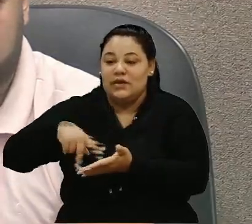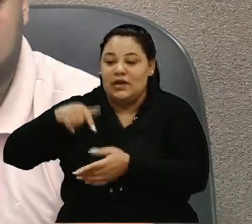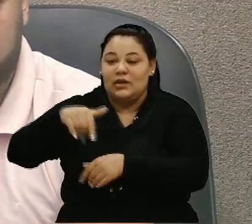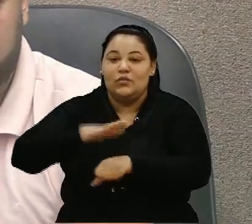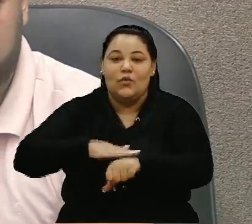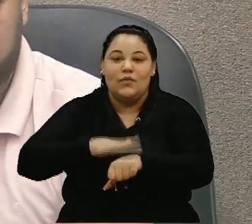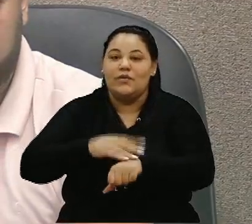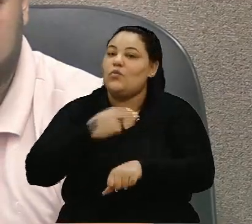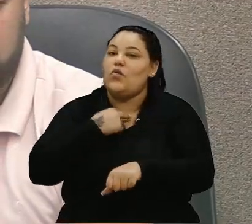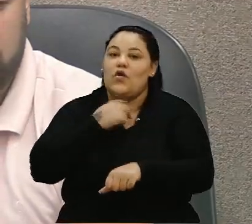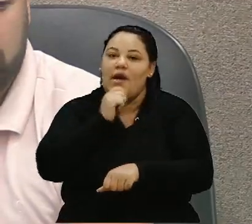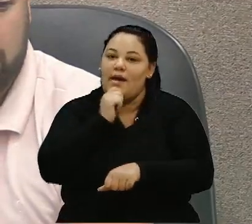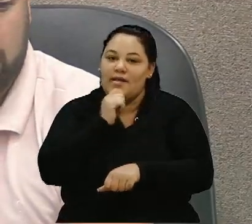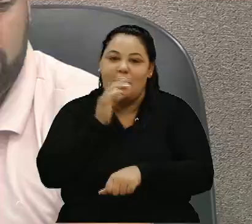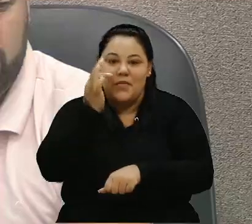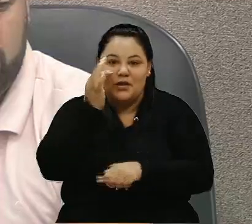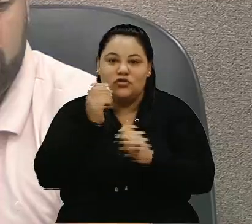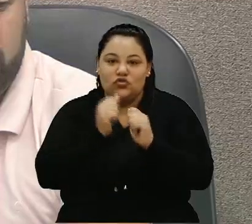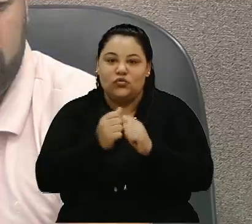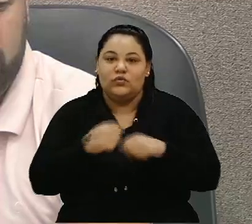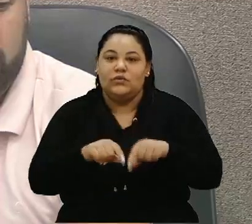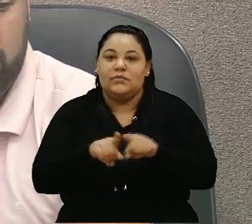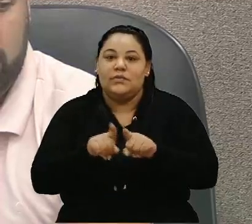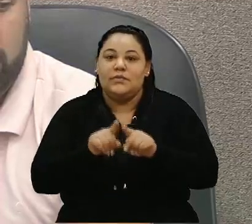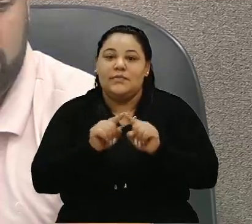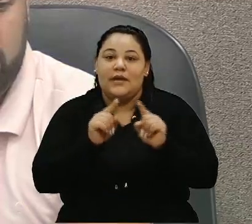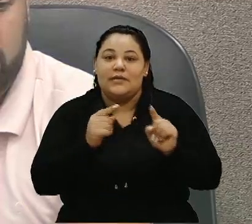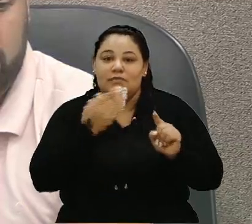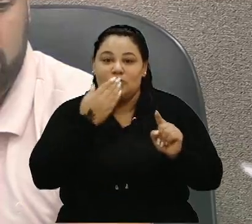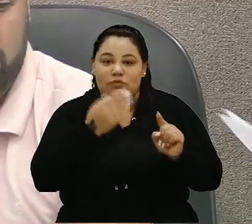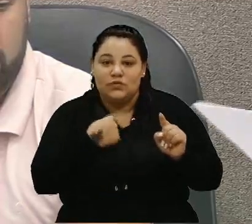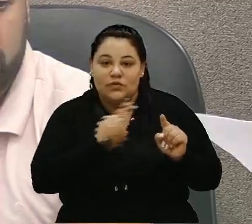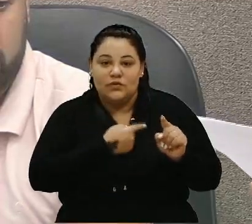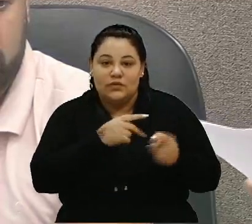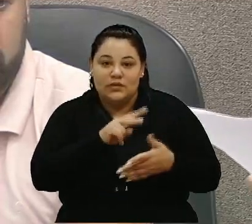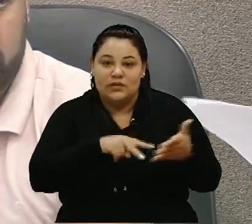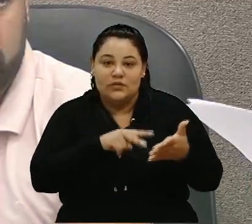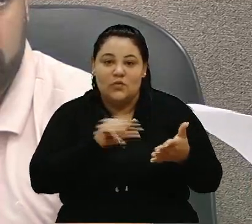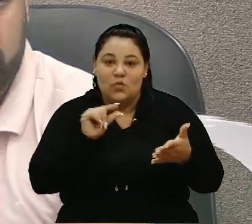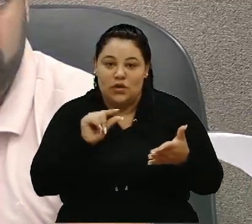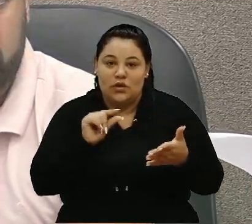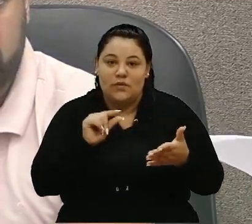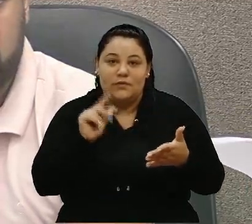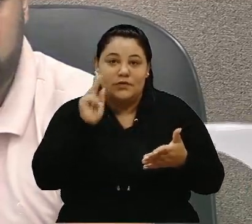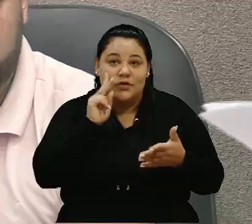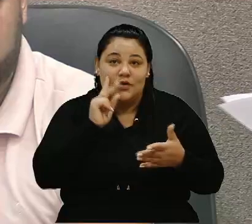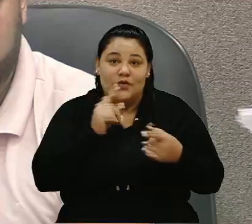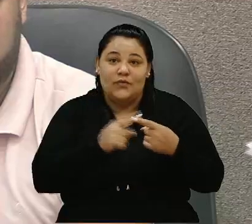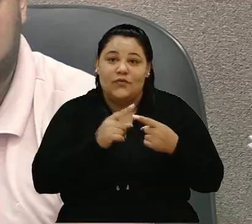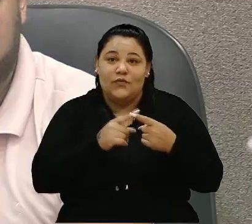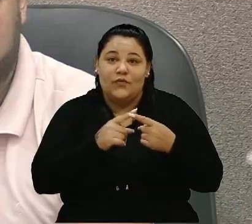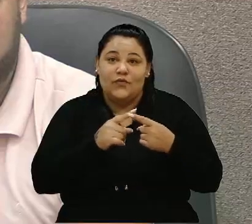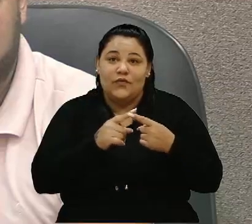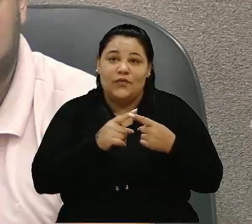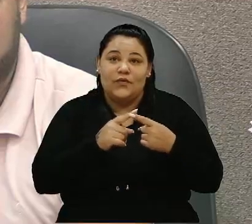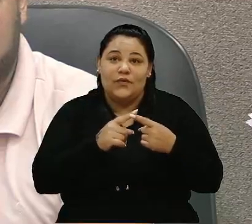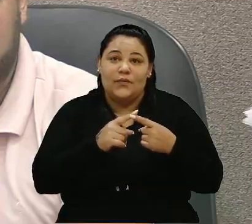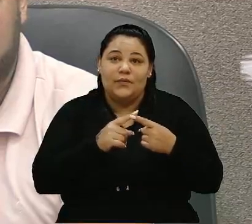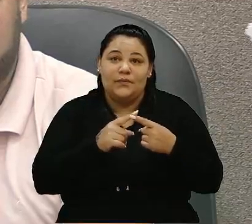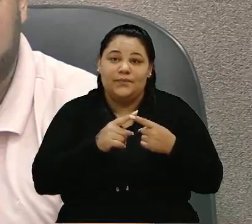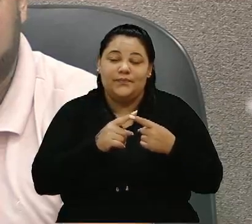estar presentes conosco, mas pediram que a gente lesse um pouquinho da história, então eu vou resumir, porque a história é longa, mas para que a gente